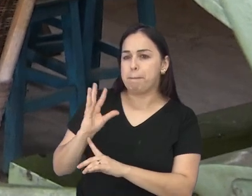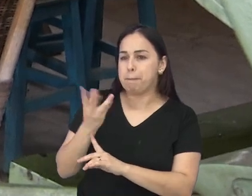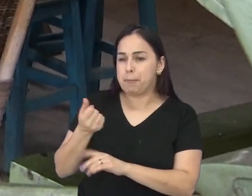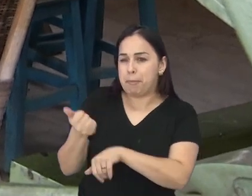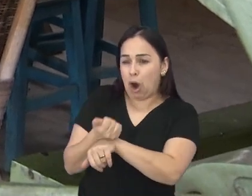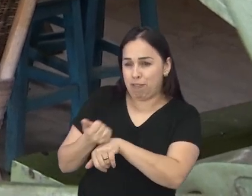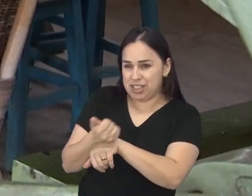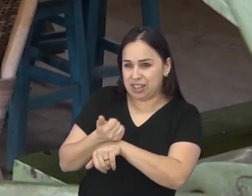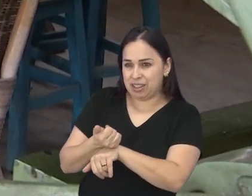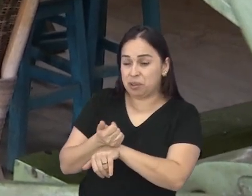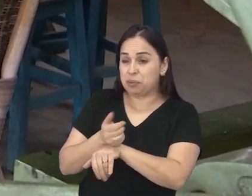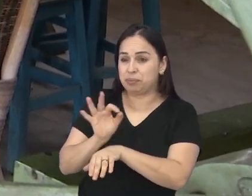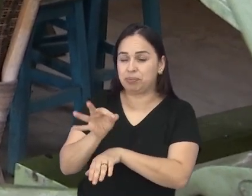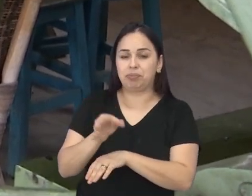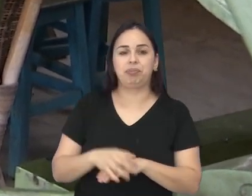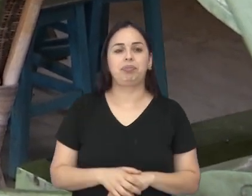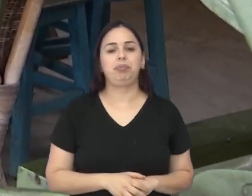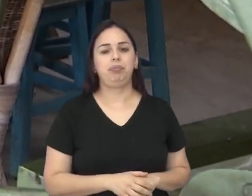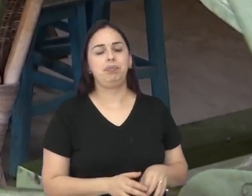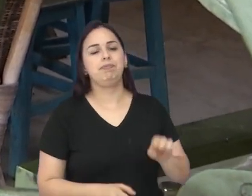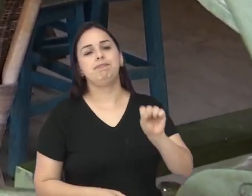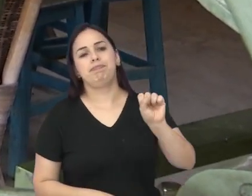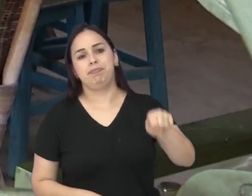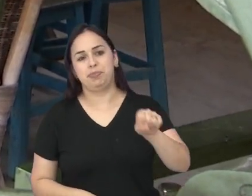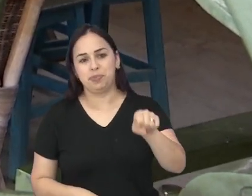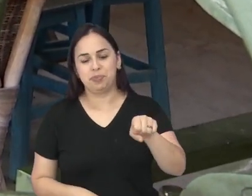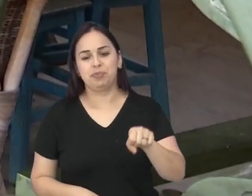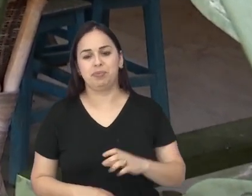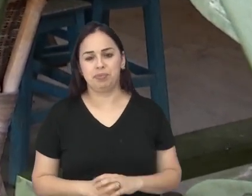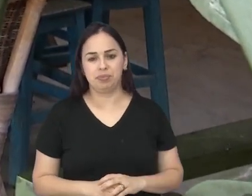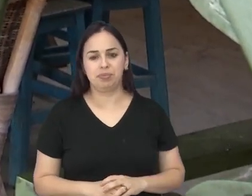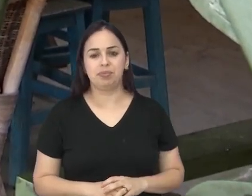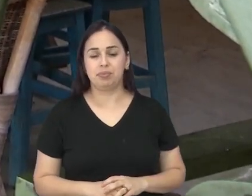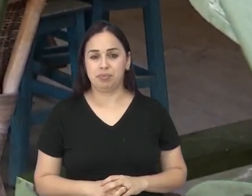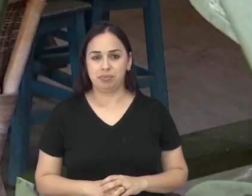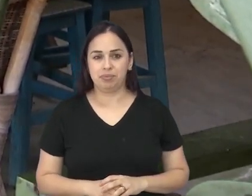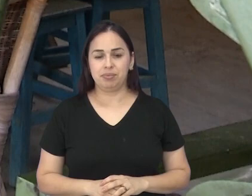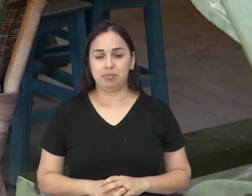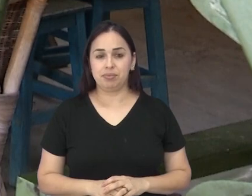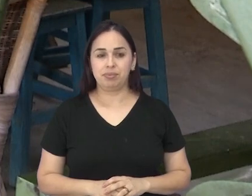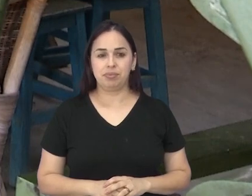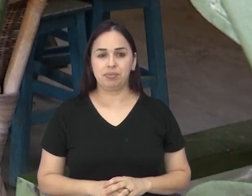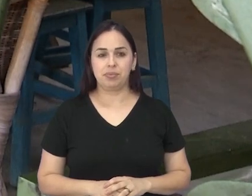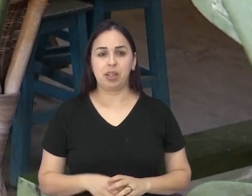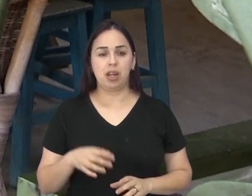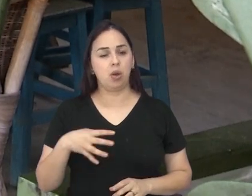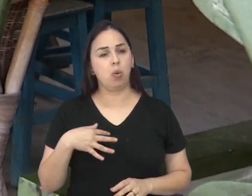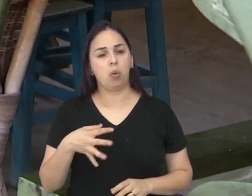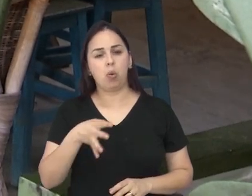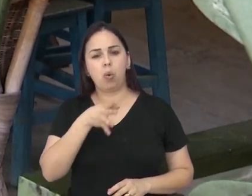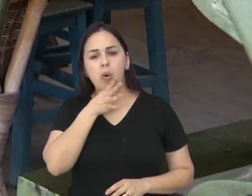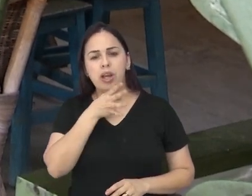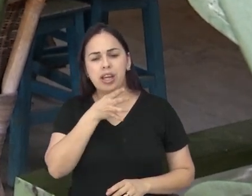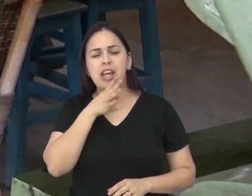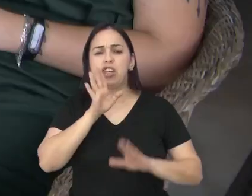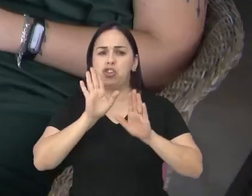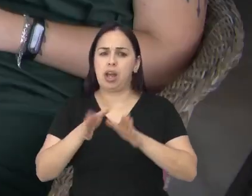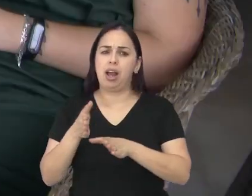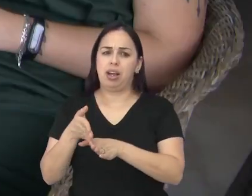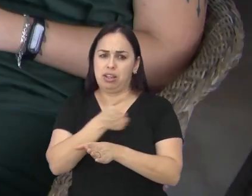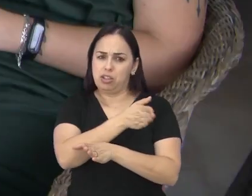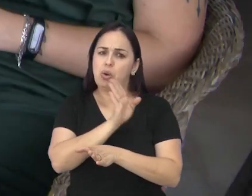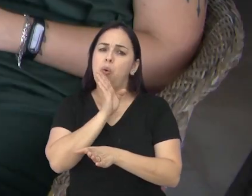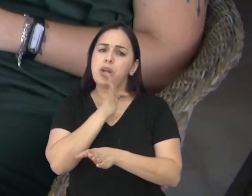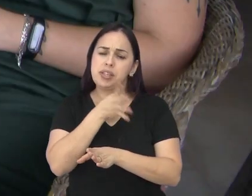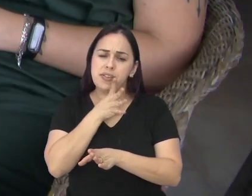de vez. Foi, cara, desde que eu, né, do fato de ter conhecido, já conhecia a gravura, mas de